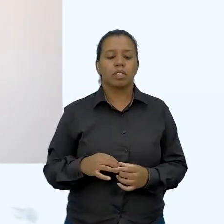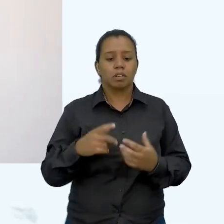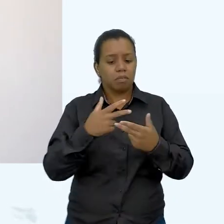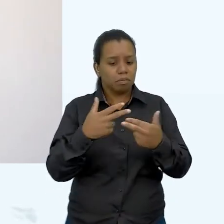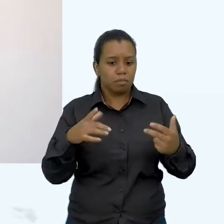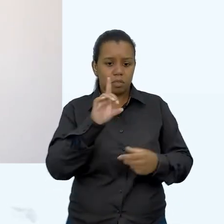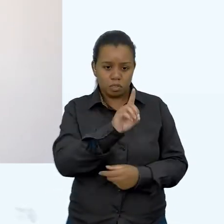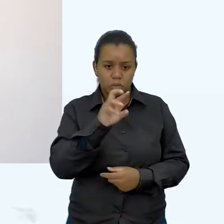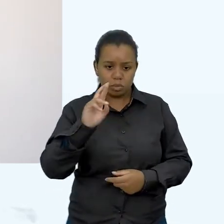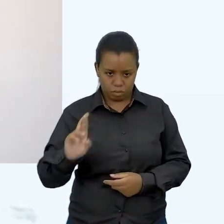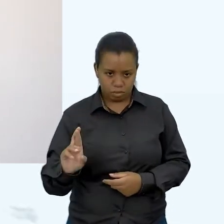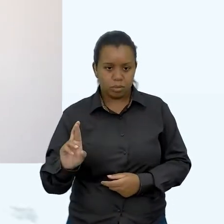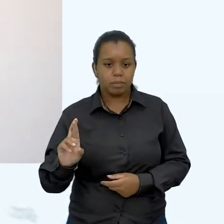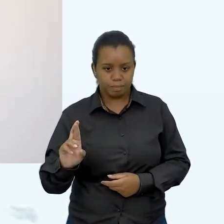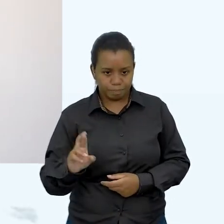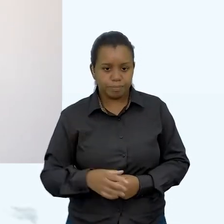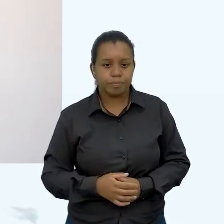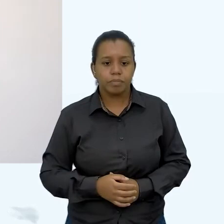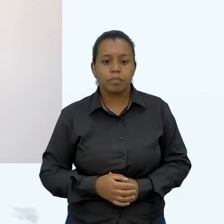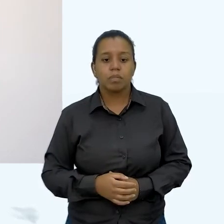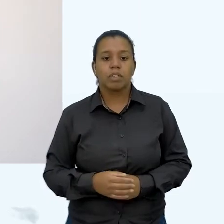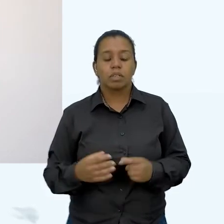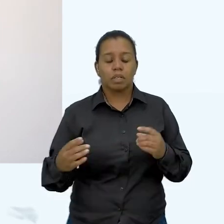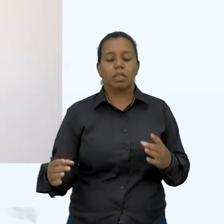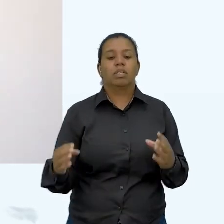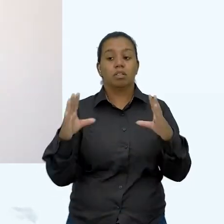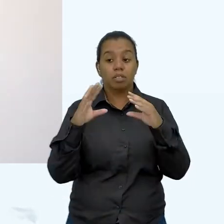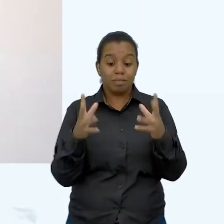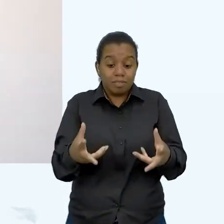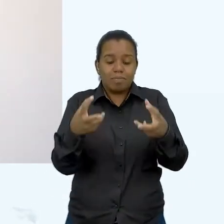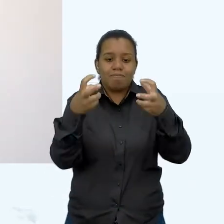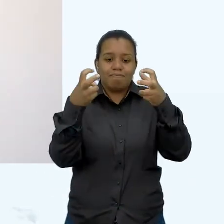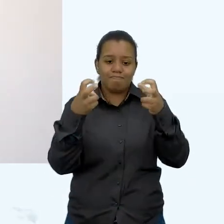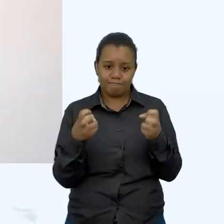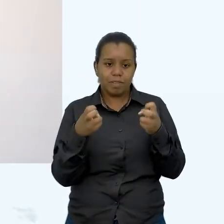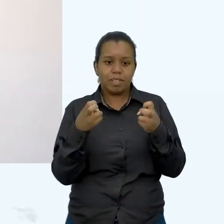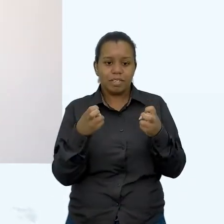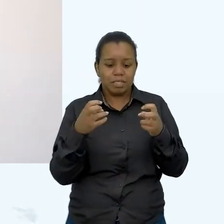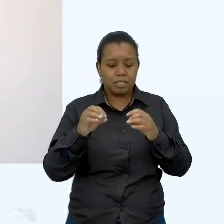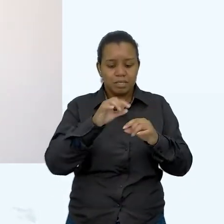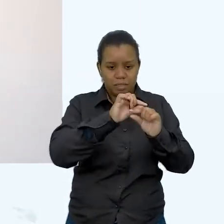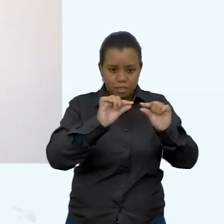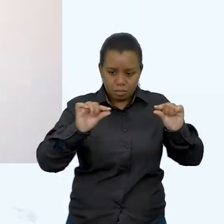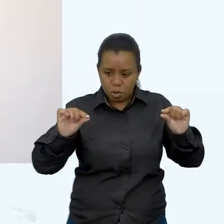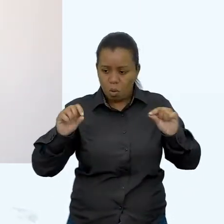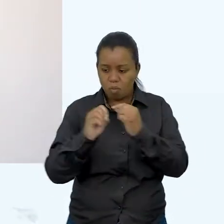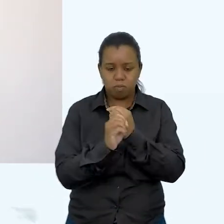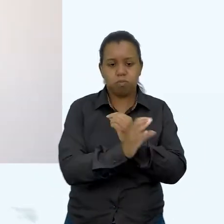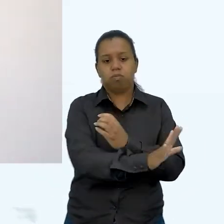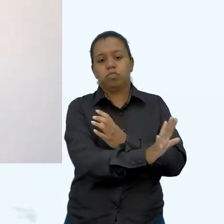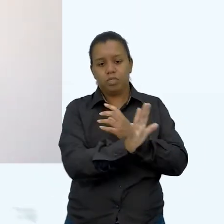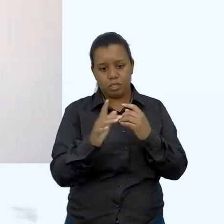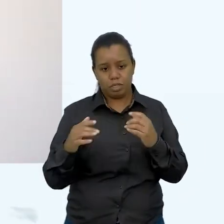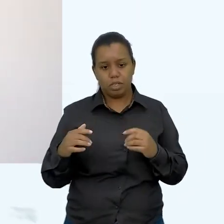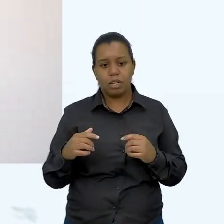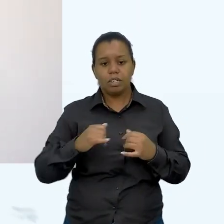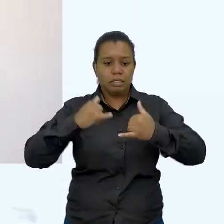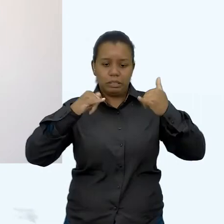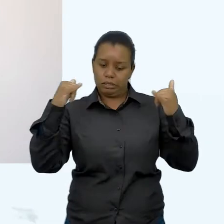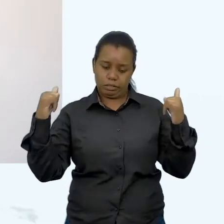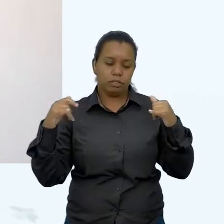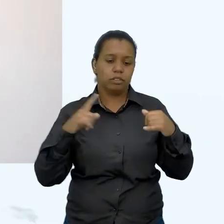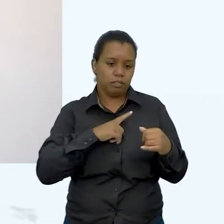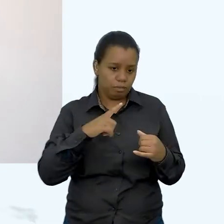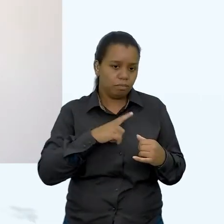DR ele é um meio de você detectar que está tendo fuga de corrente. Você tem um QDC lá, né? Um quadro de